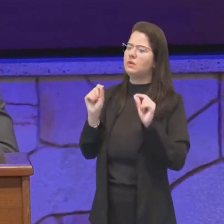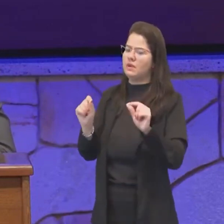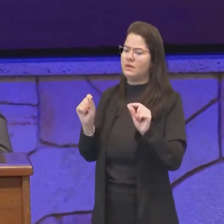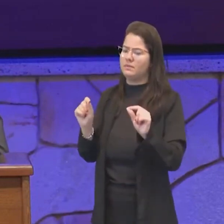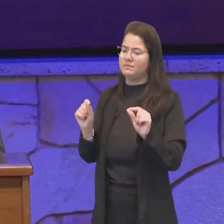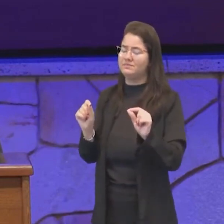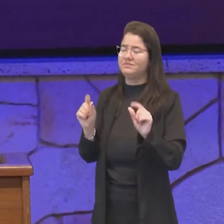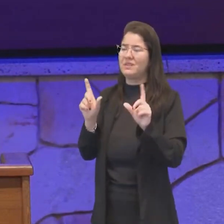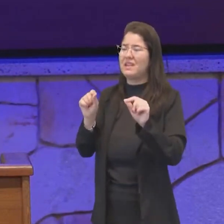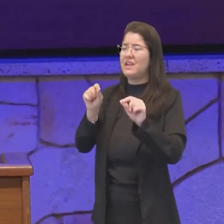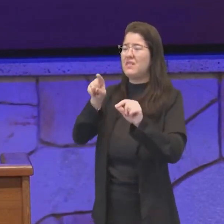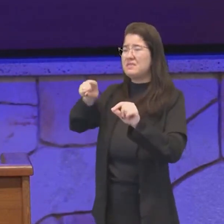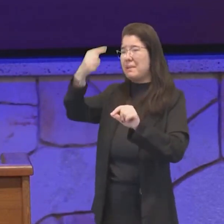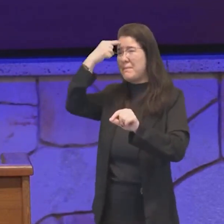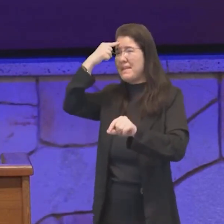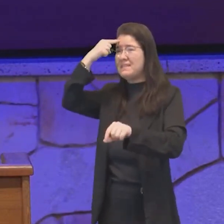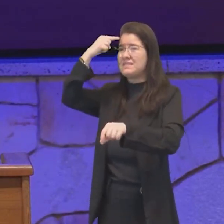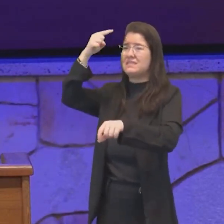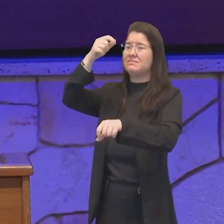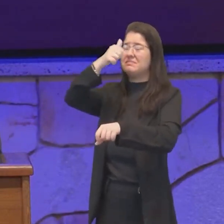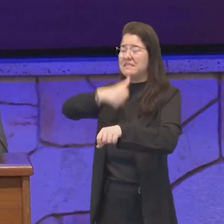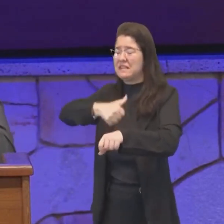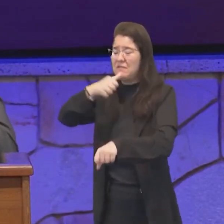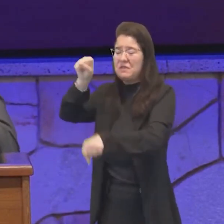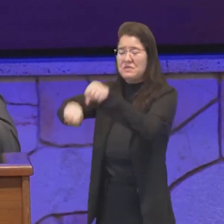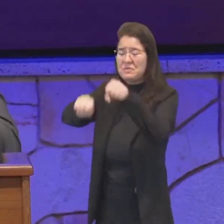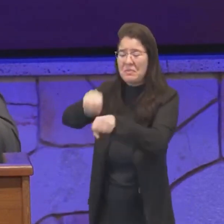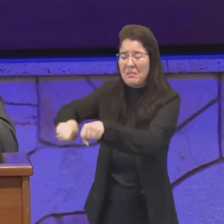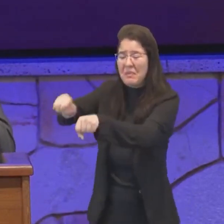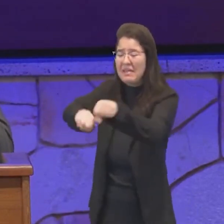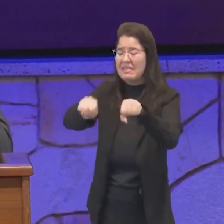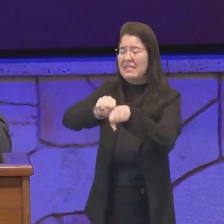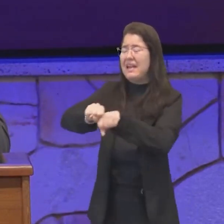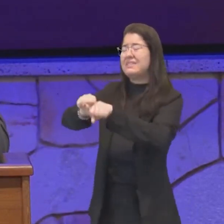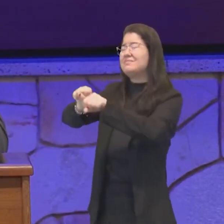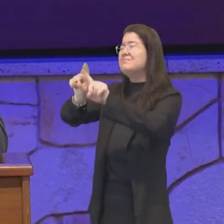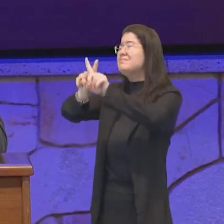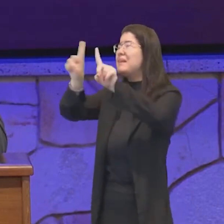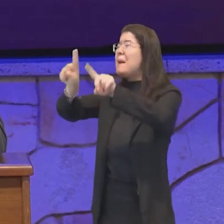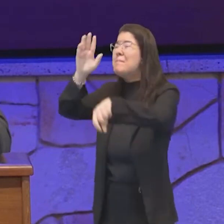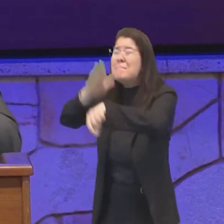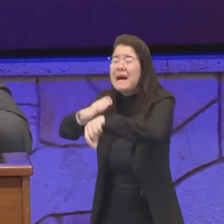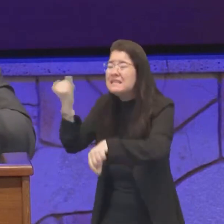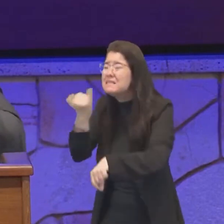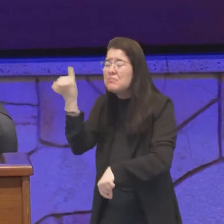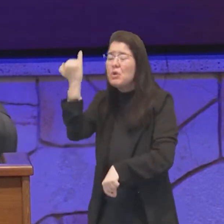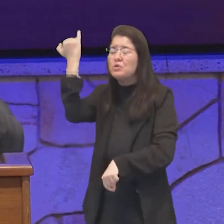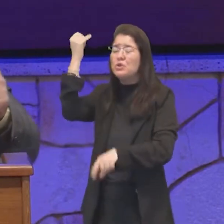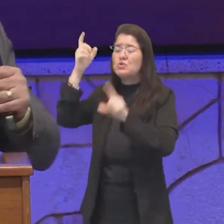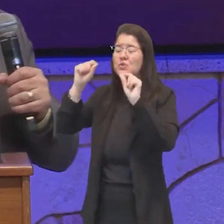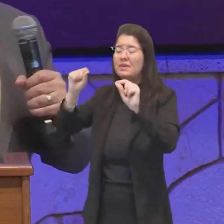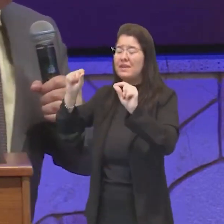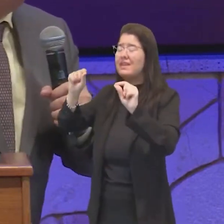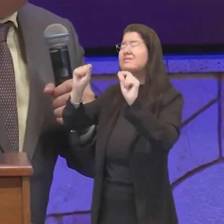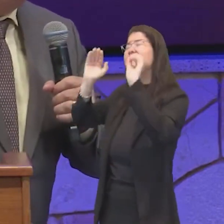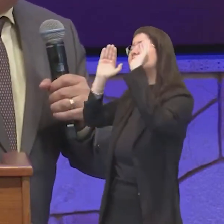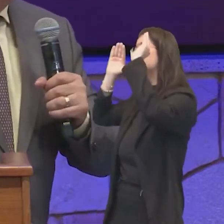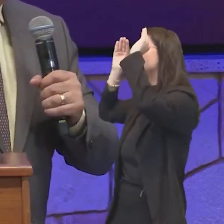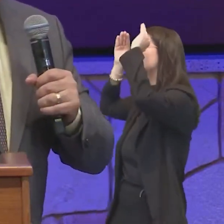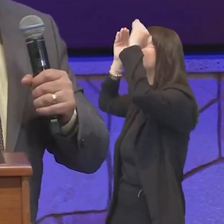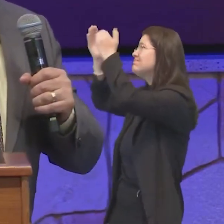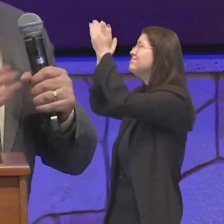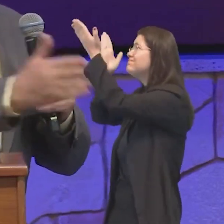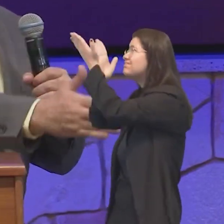melhor do que holocaustos e sacrifícios é obedecer a palavra. Você desobedeceu a palavra. Não pense que relacionamento com Deus é